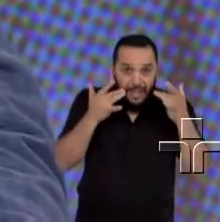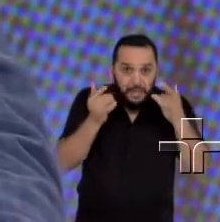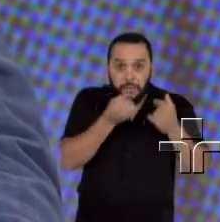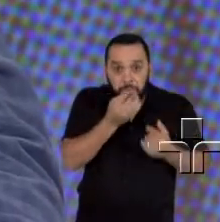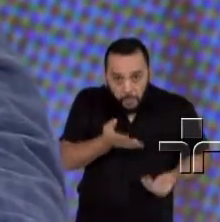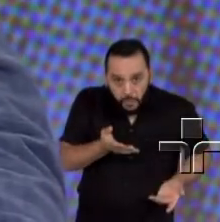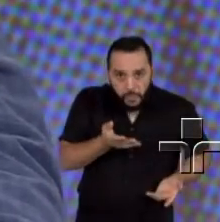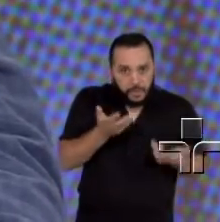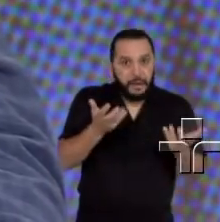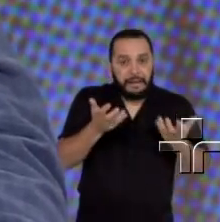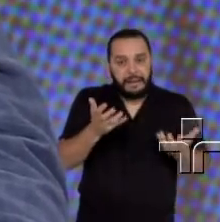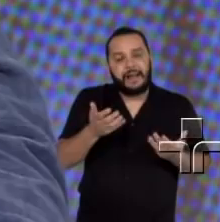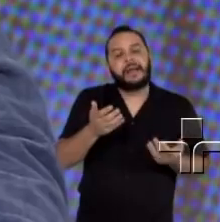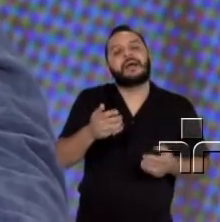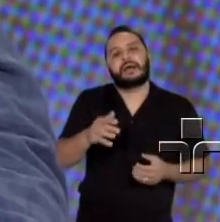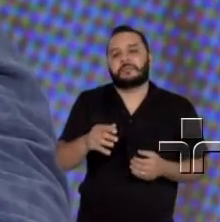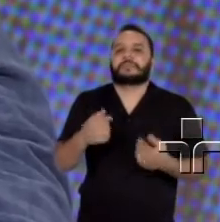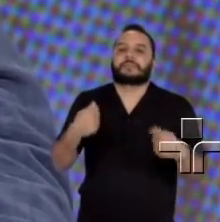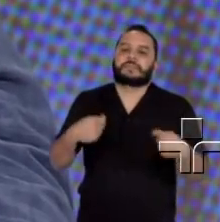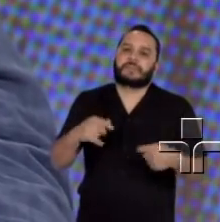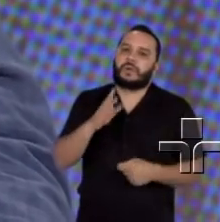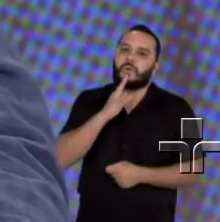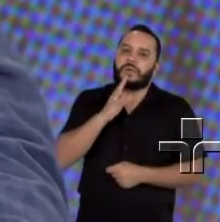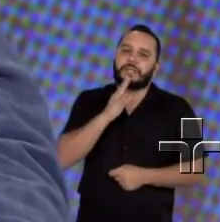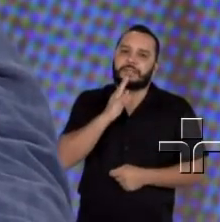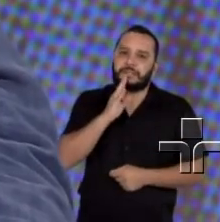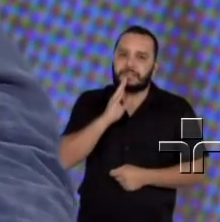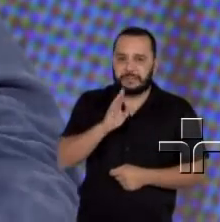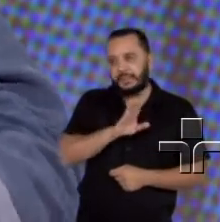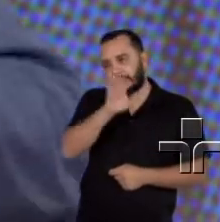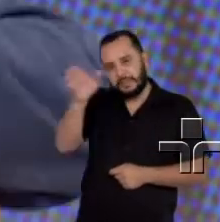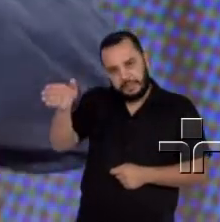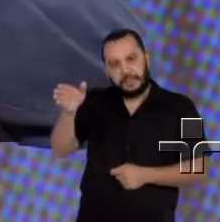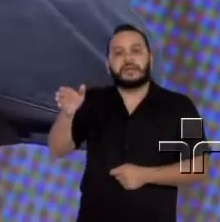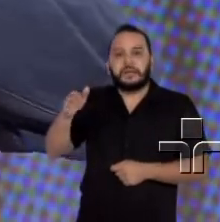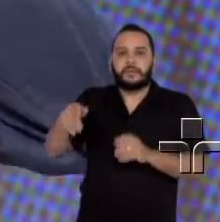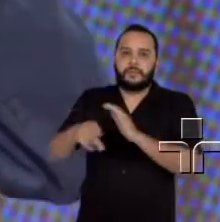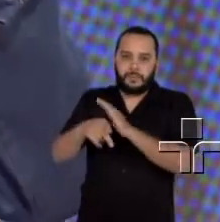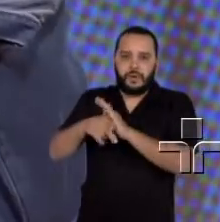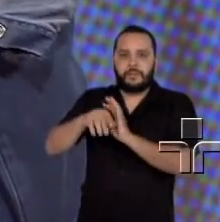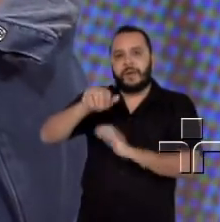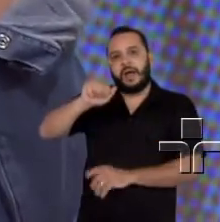vai conhecer a dramaturgia contida na obra do Aleijadinho,